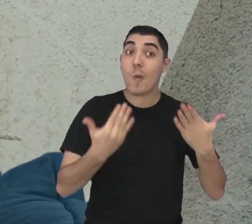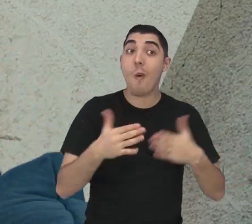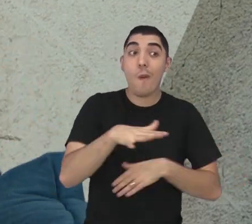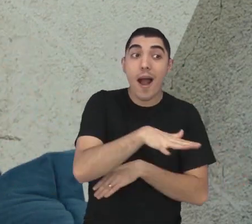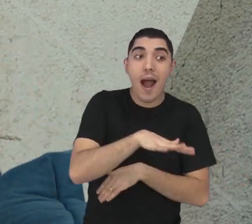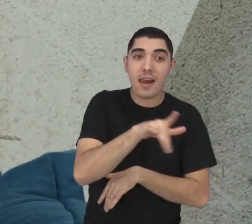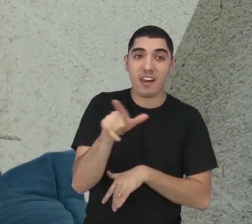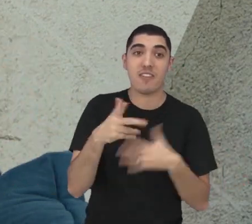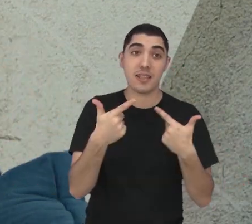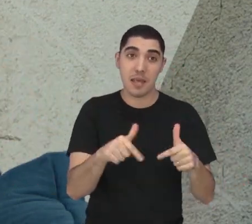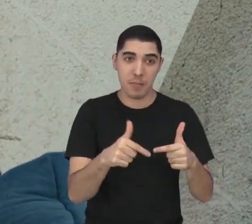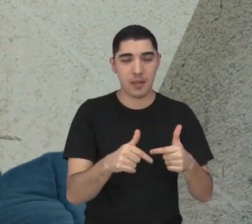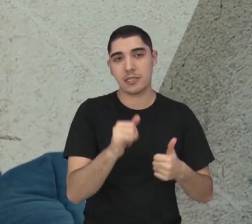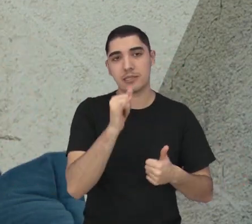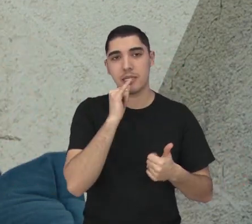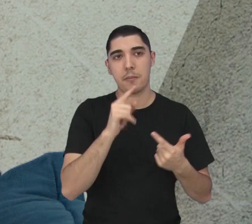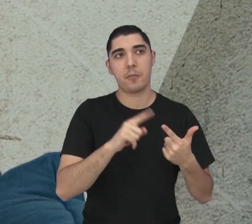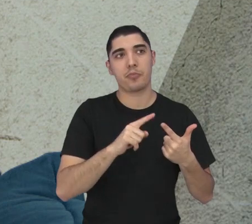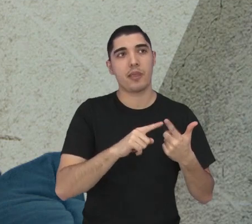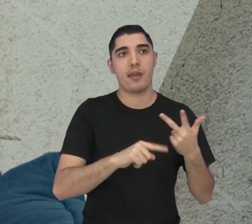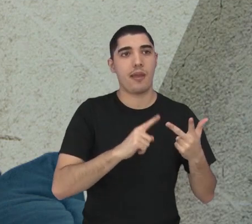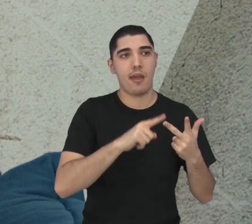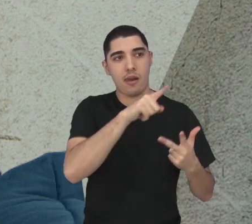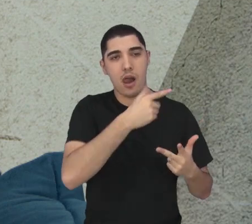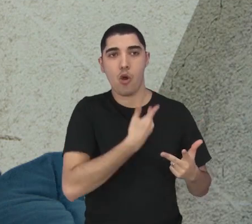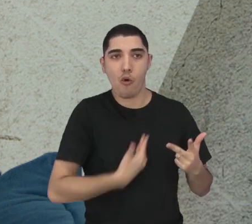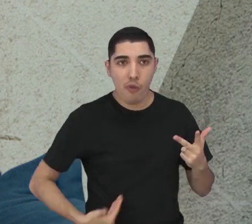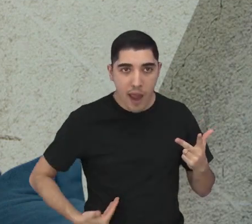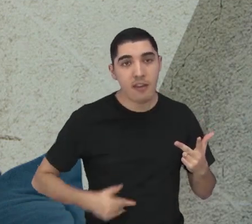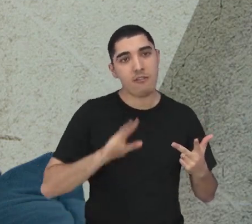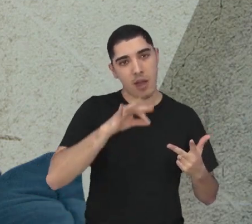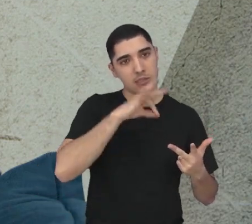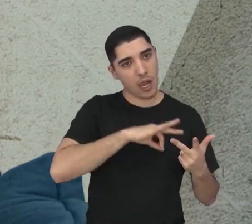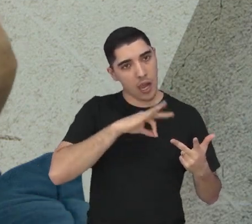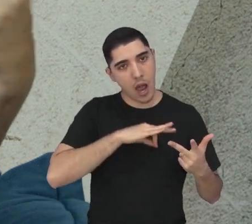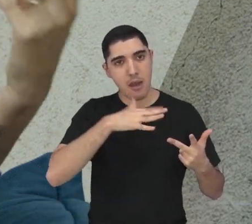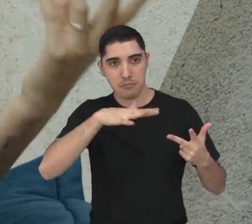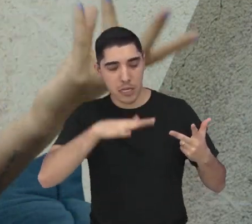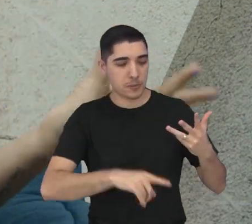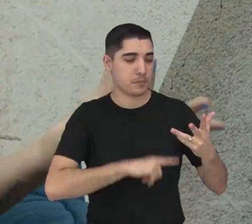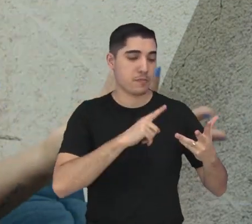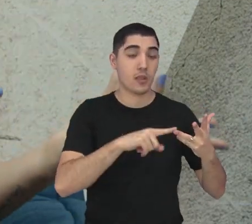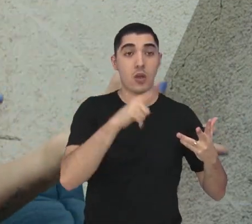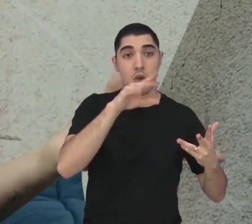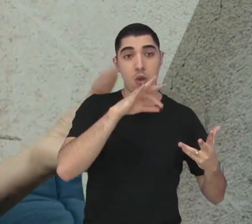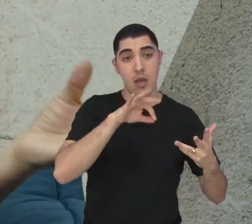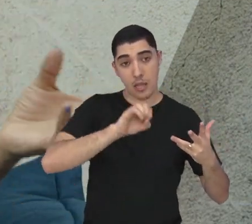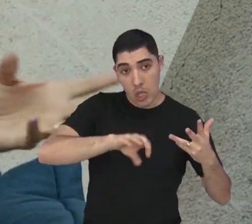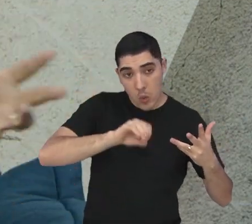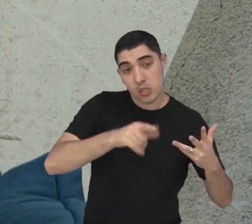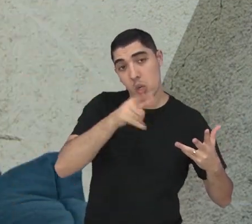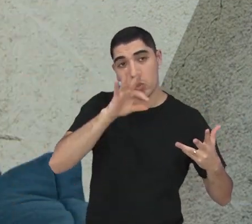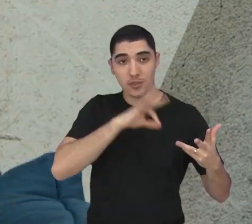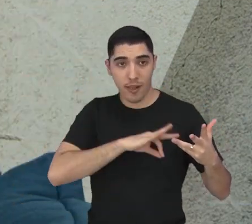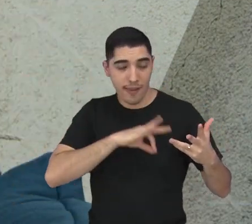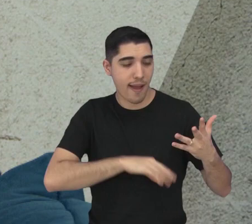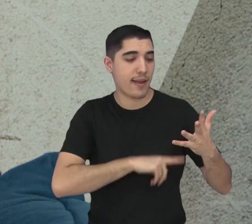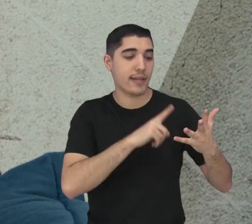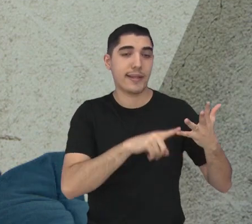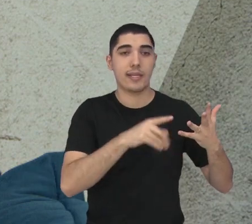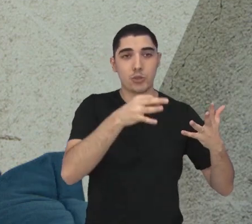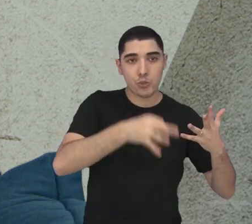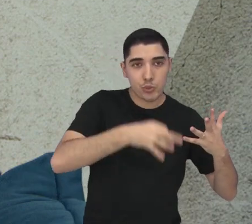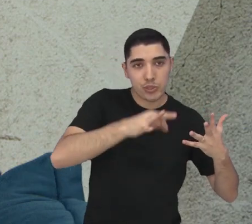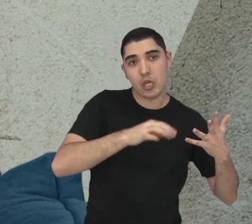varia da área, né? Então, no poder público você vai ter um teto, né? Na área da saúde você vai ter outro, na área da educação você vai